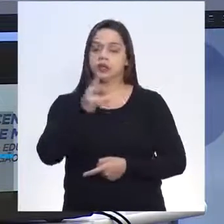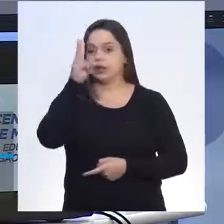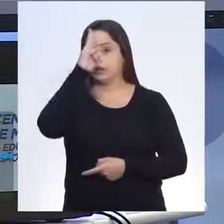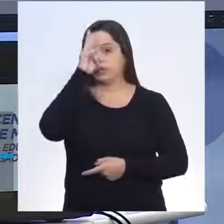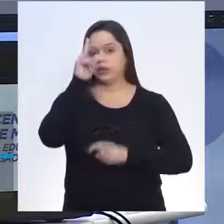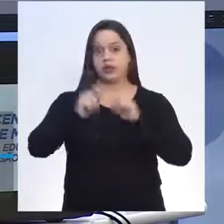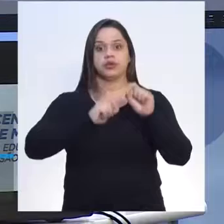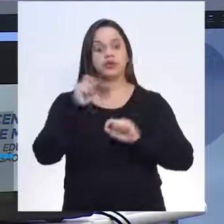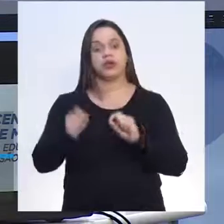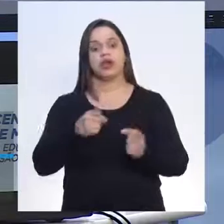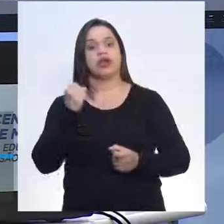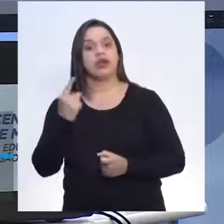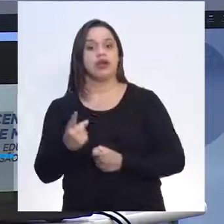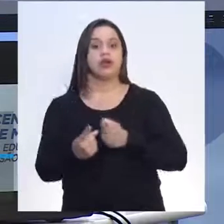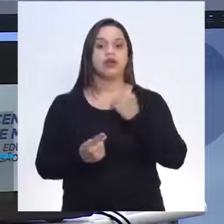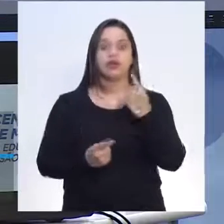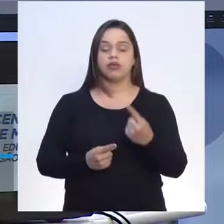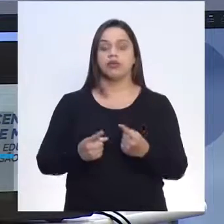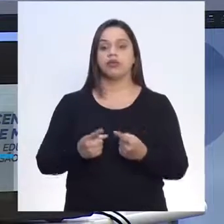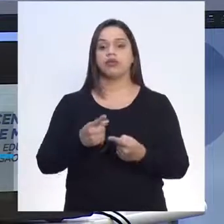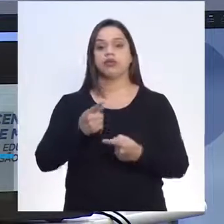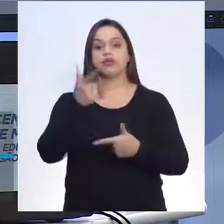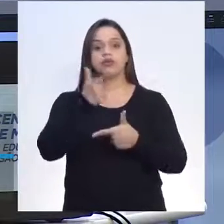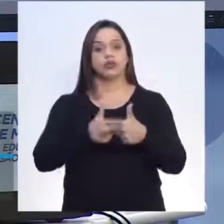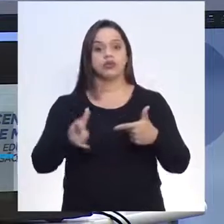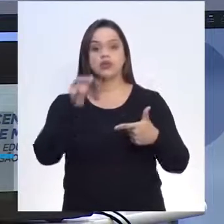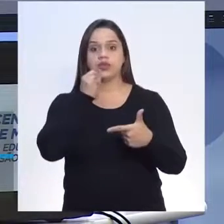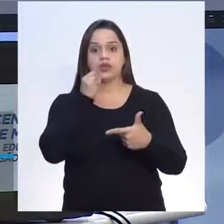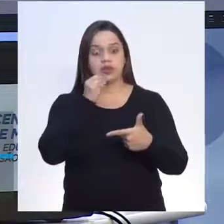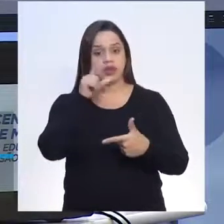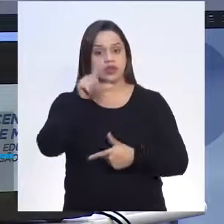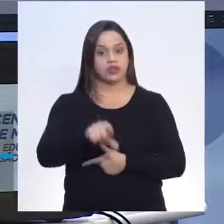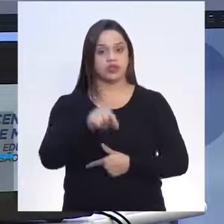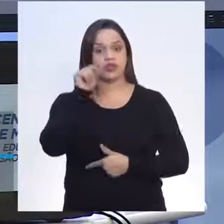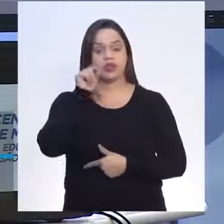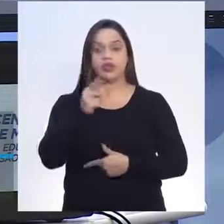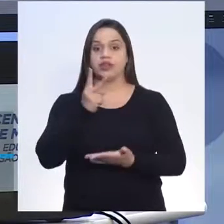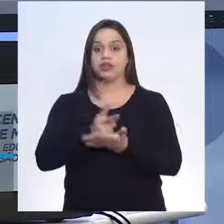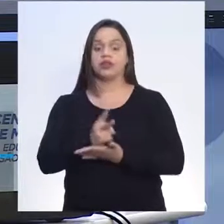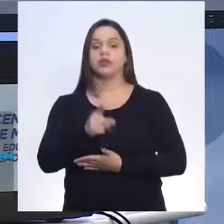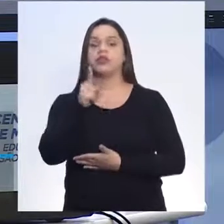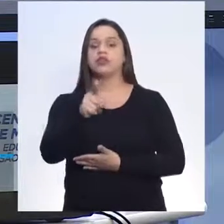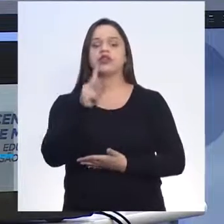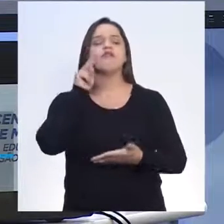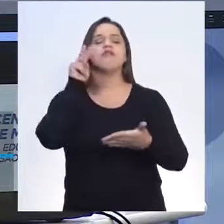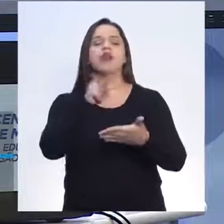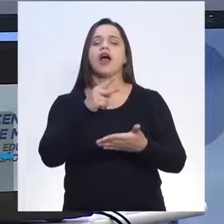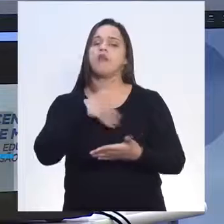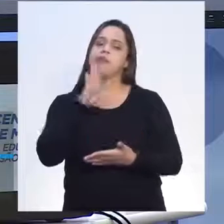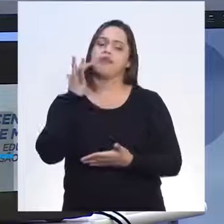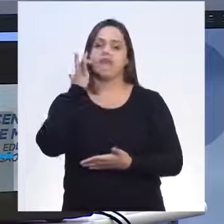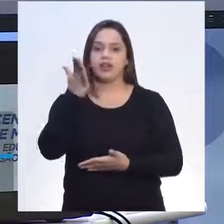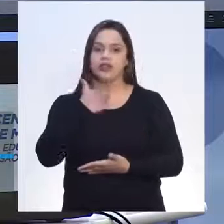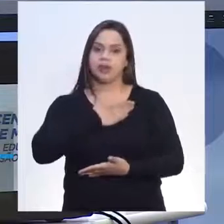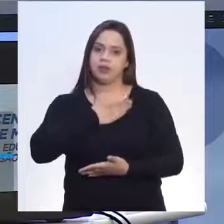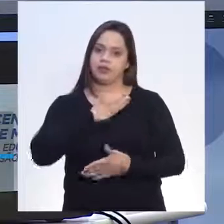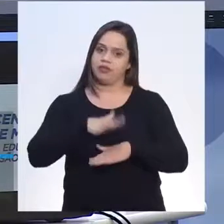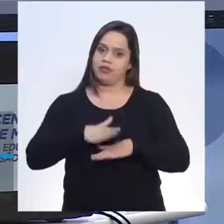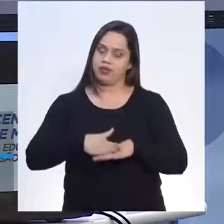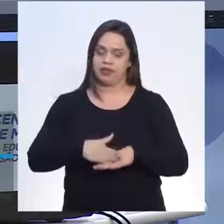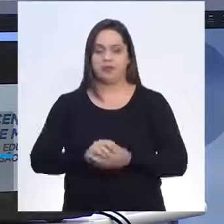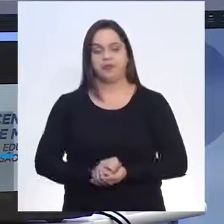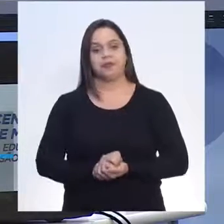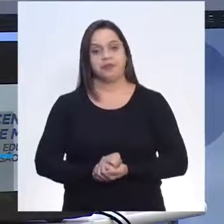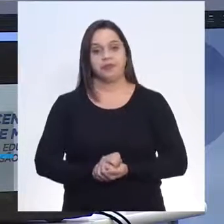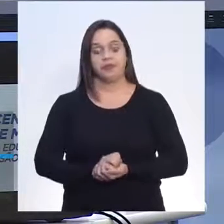são alguns modelos de divisão. Escolha sempre a que você achar mais fácil, o modelo que você encontrar mais